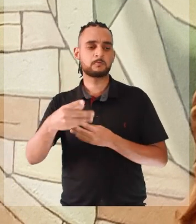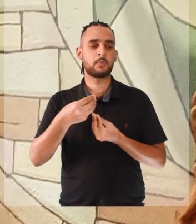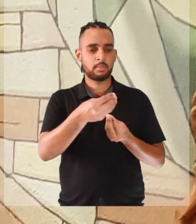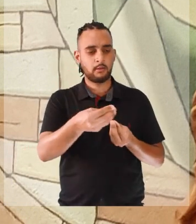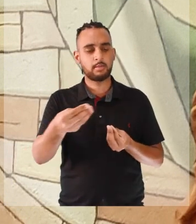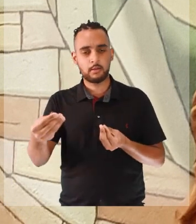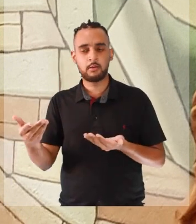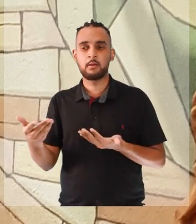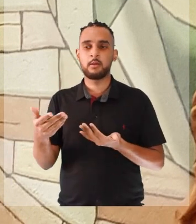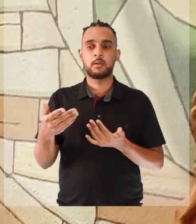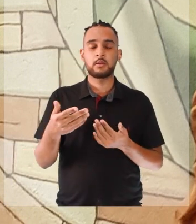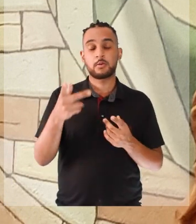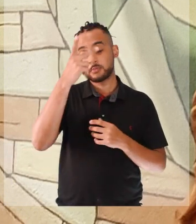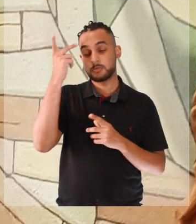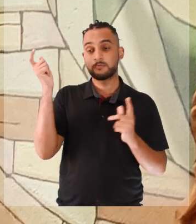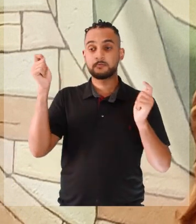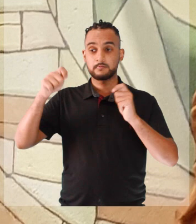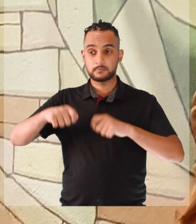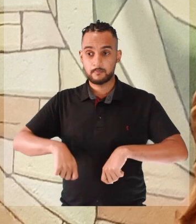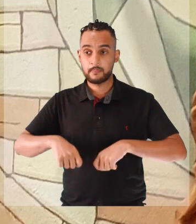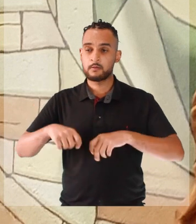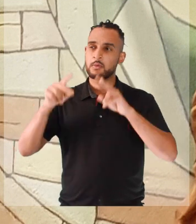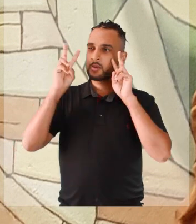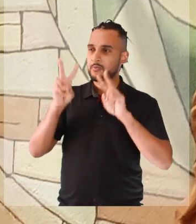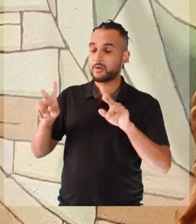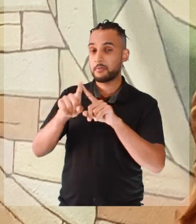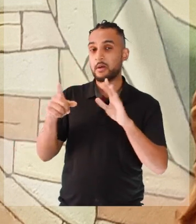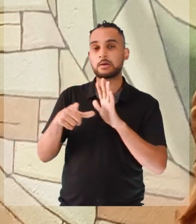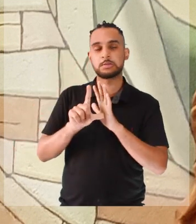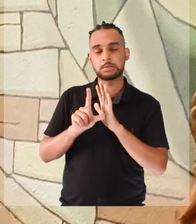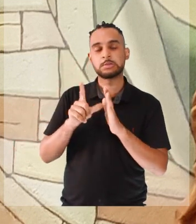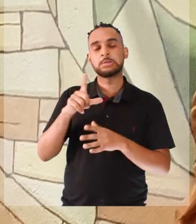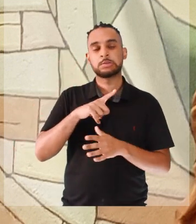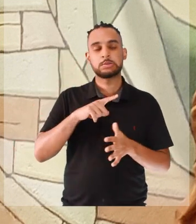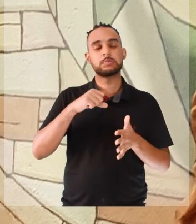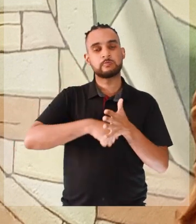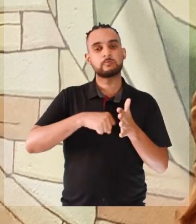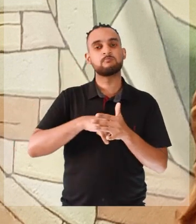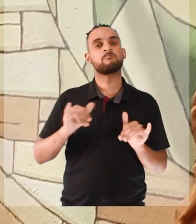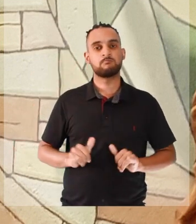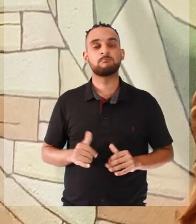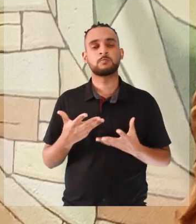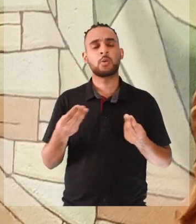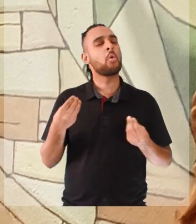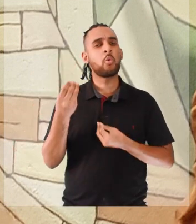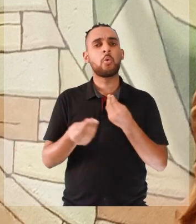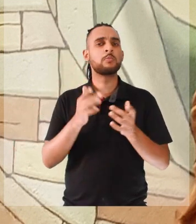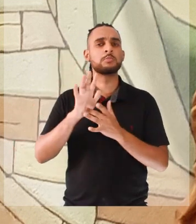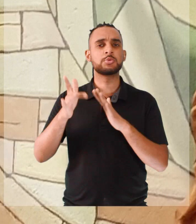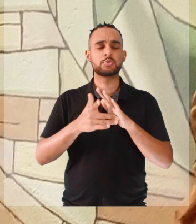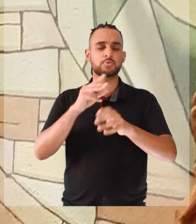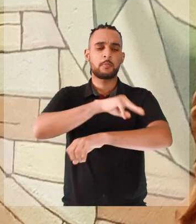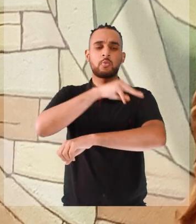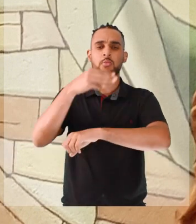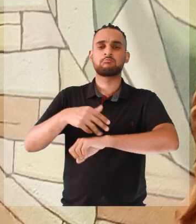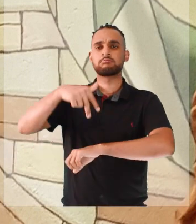por vezes, proporciona com vista, sobretudo, a duras provações. De que modo